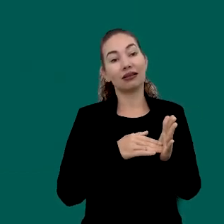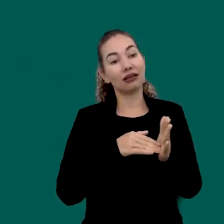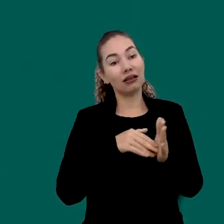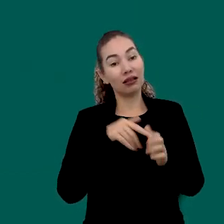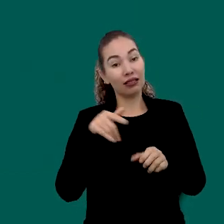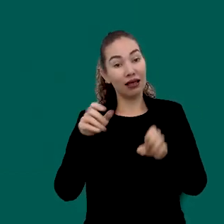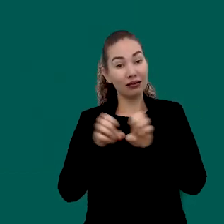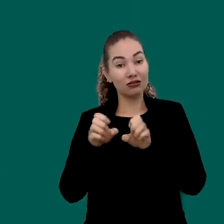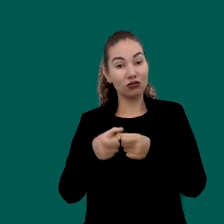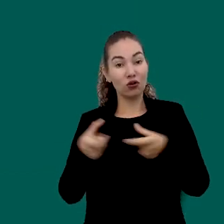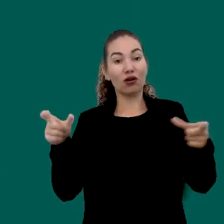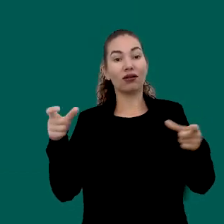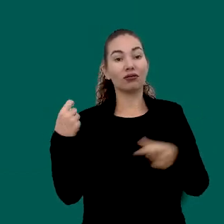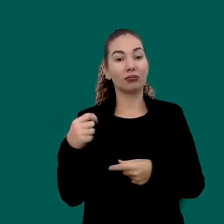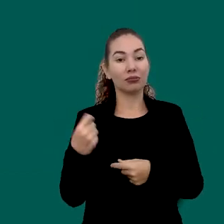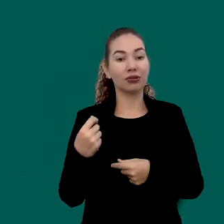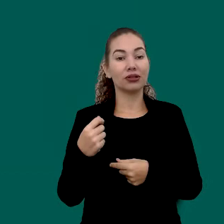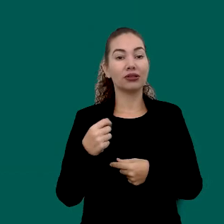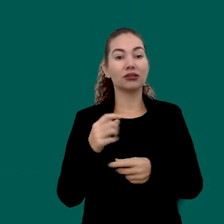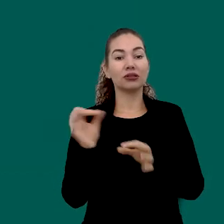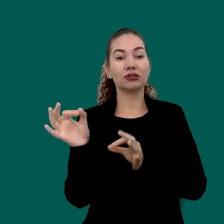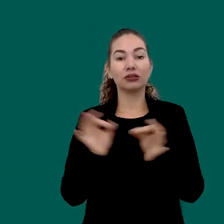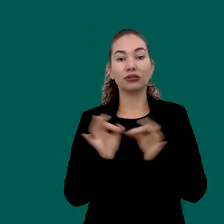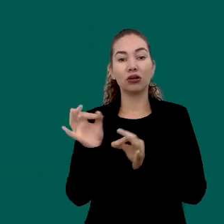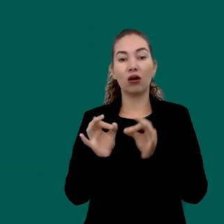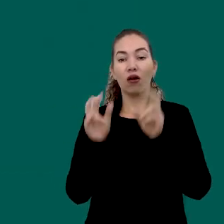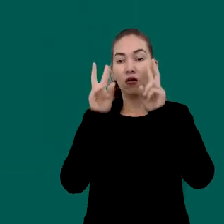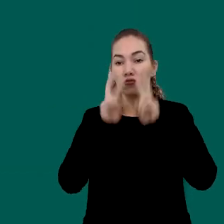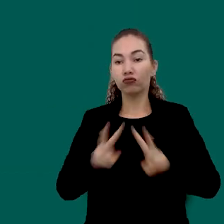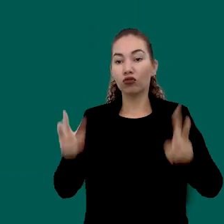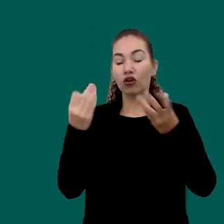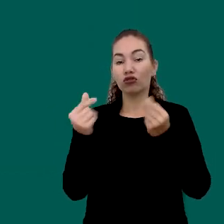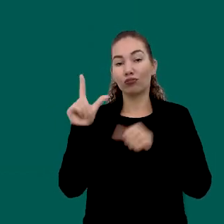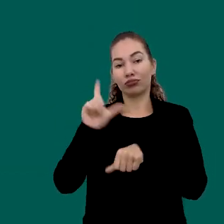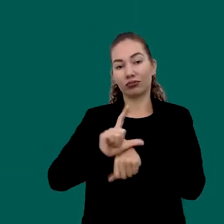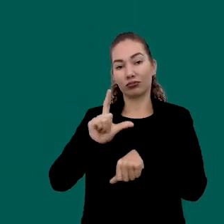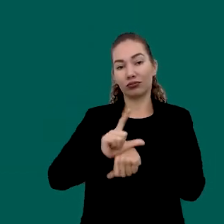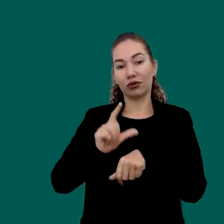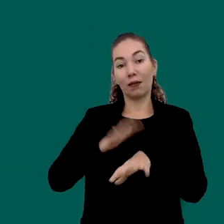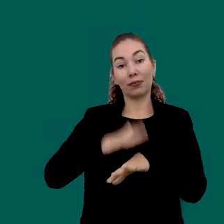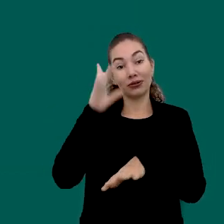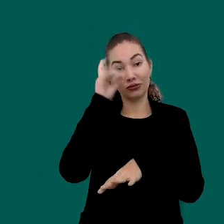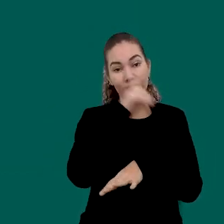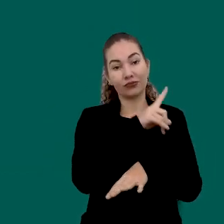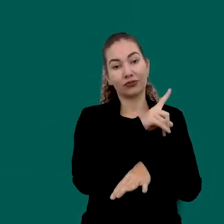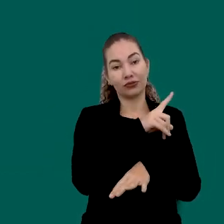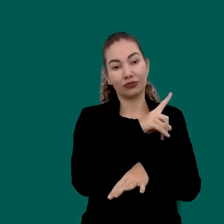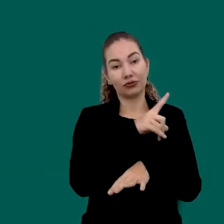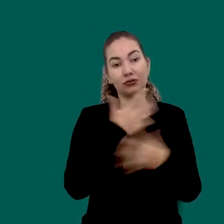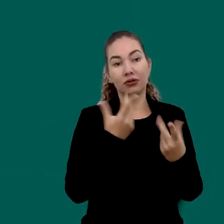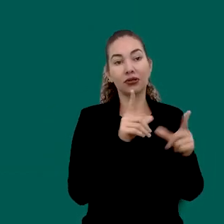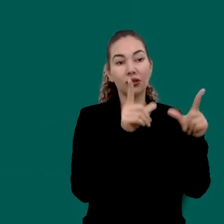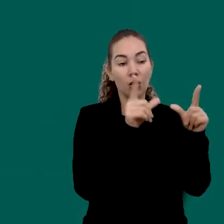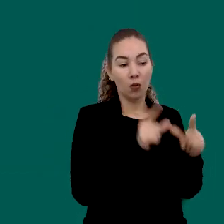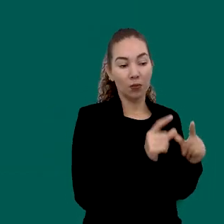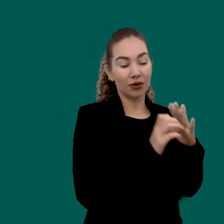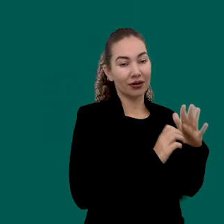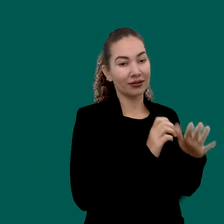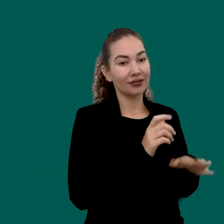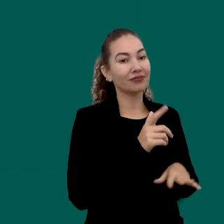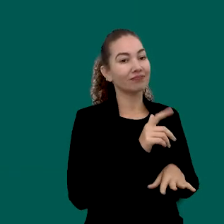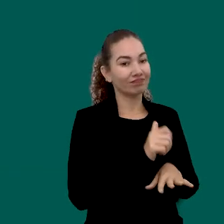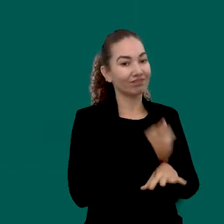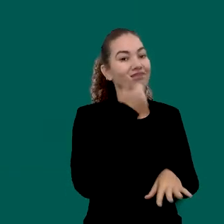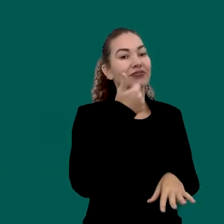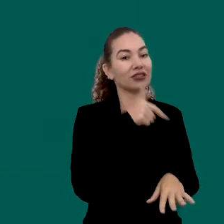nesse ponto. E aí ele tem uma estrutura muito grande, imagina, ele tem que ele tem que coordenar a identidade visual de muitas lojas, é mais difícil. Então